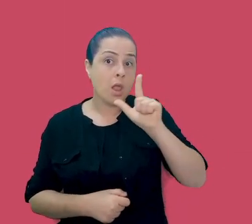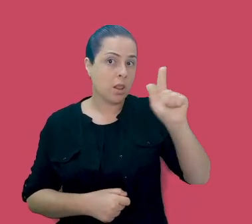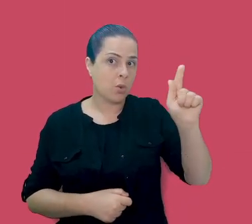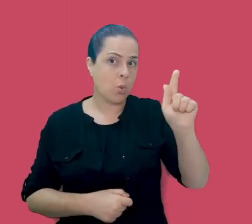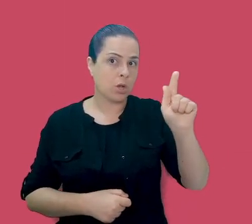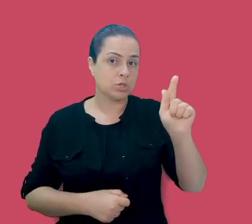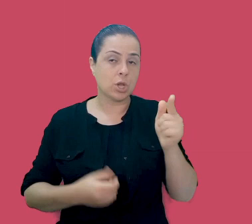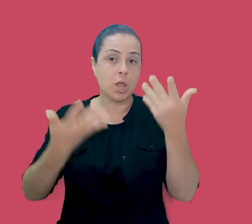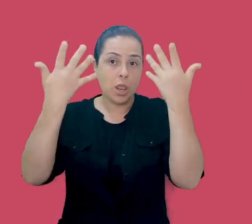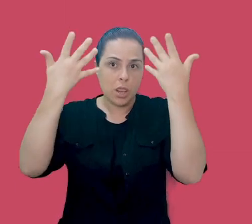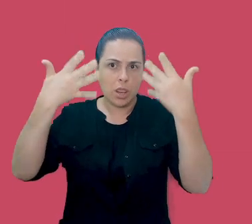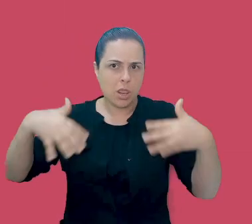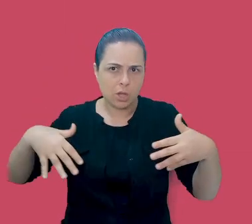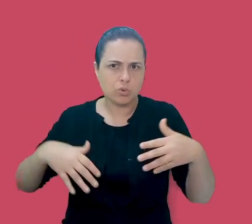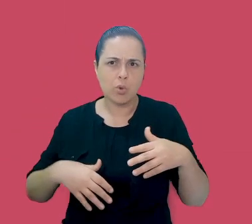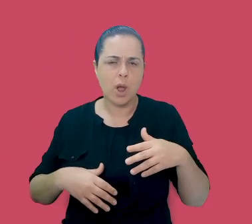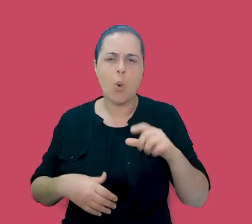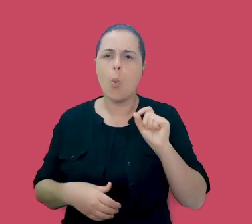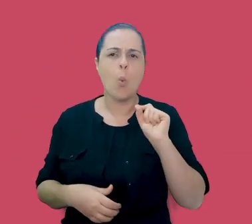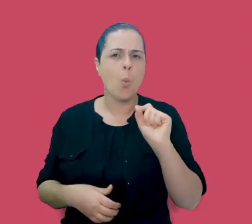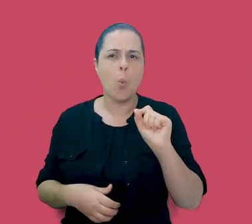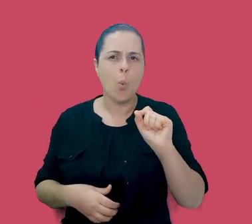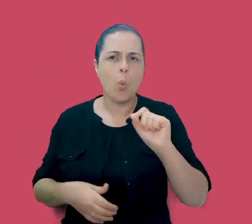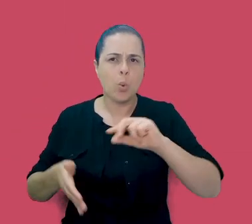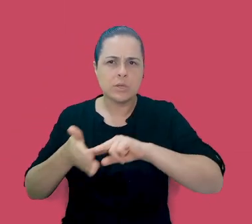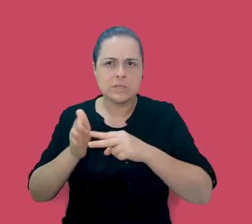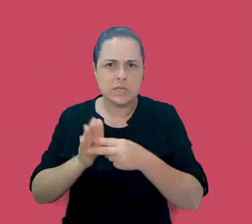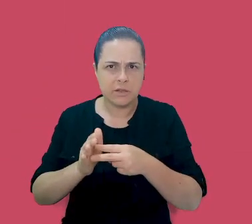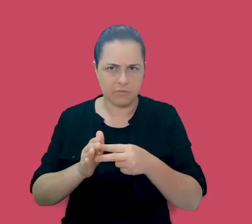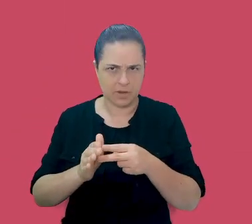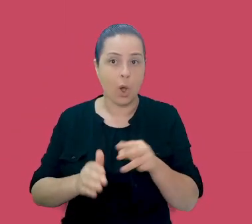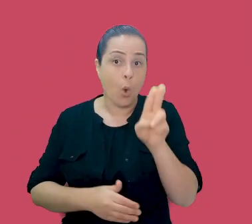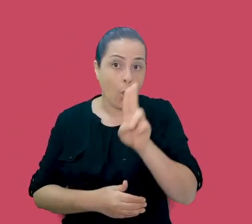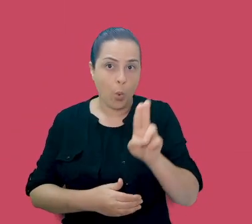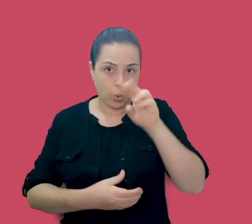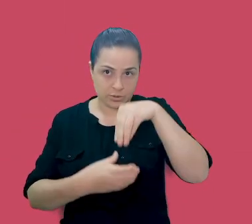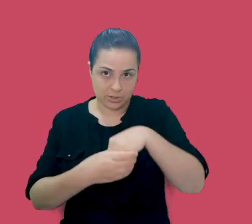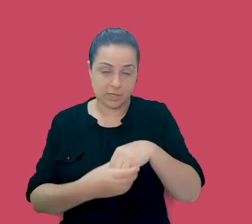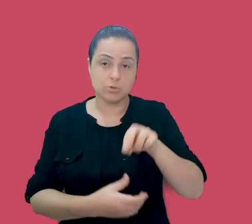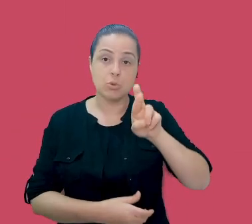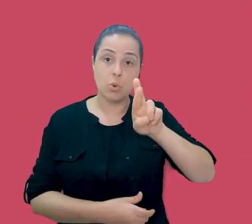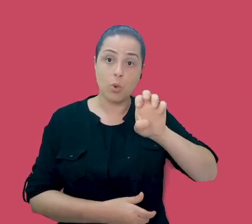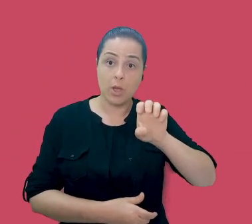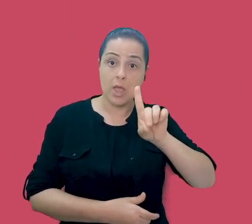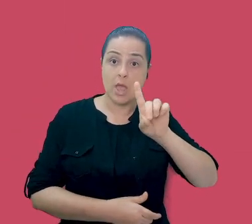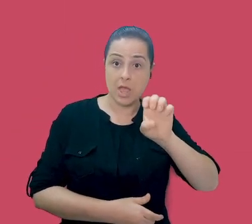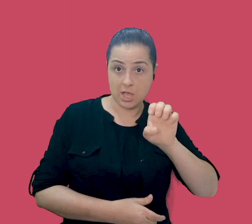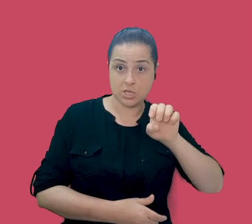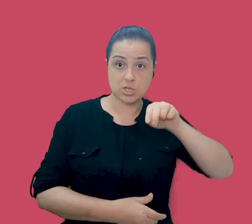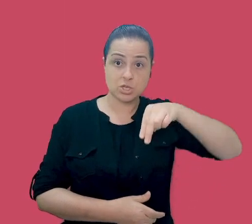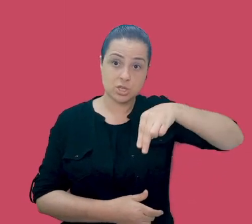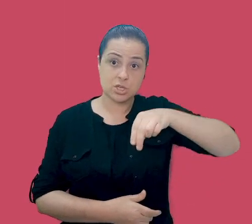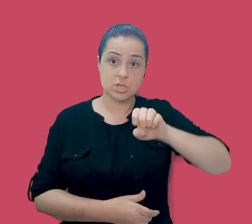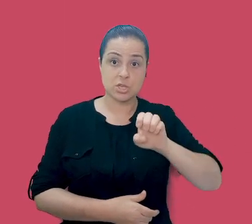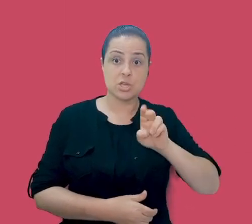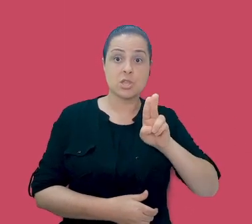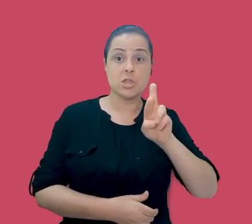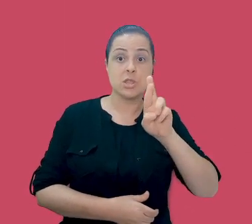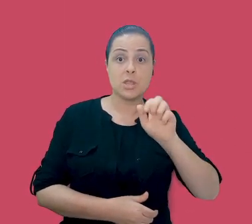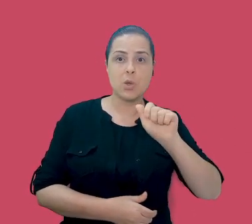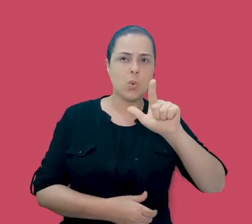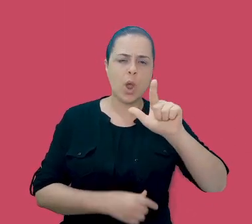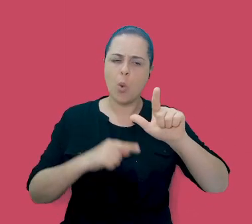de redes neurais, tá? Eu vou usar alguns termos meio técnicos aqui, mas são redes neurais que são o quê? Basicamente é um